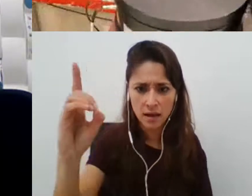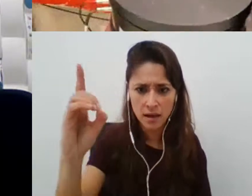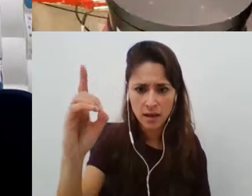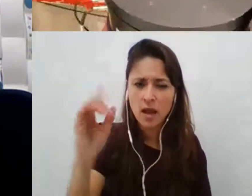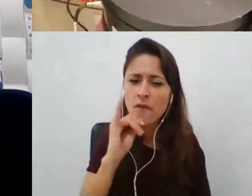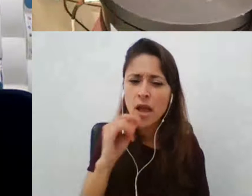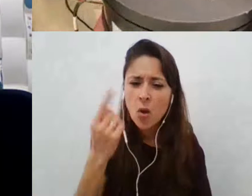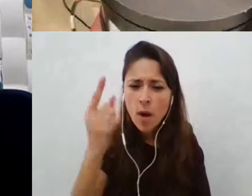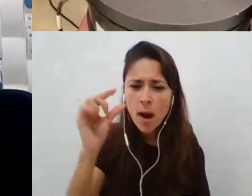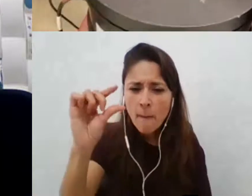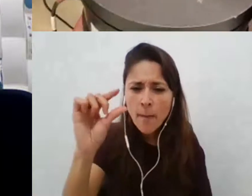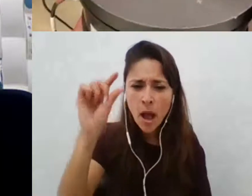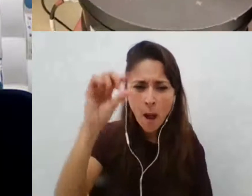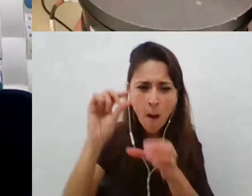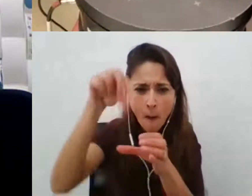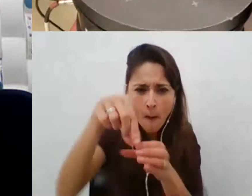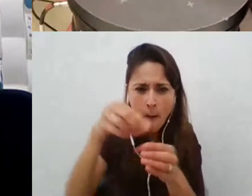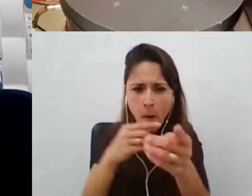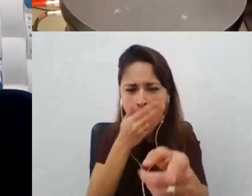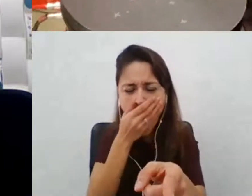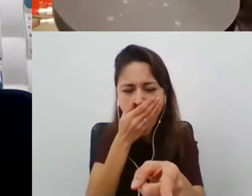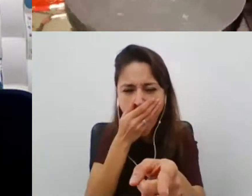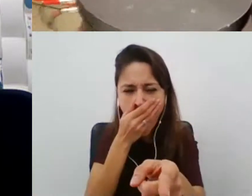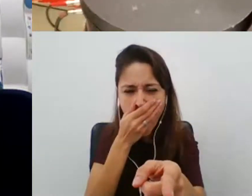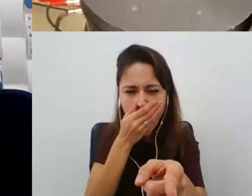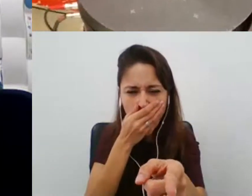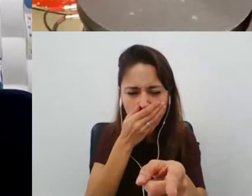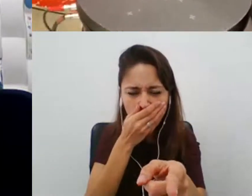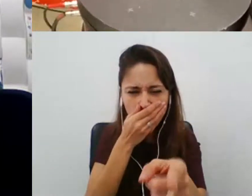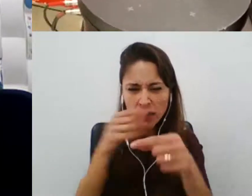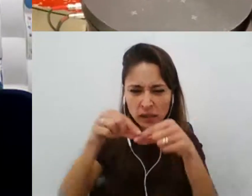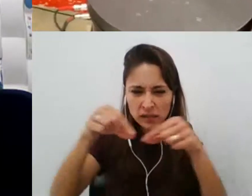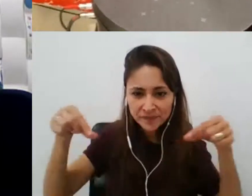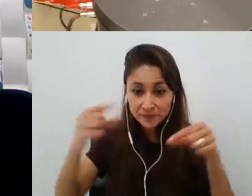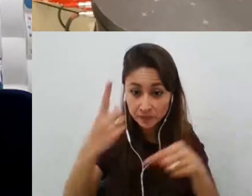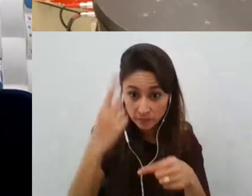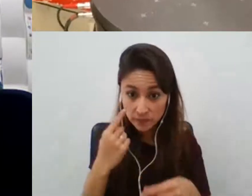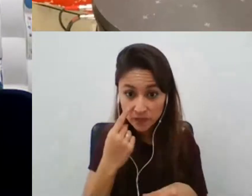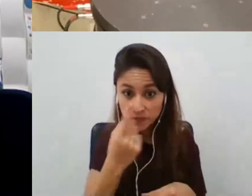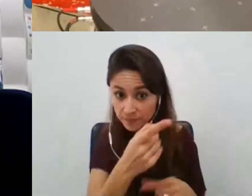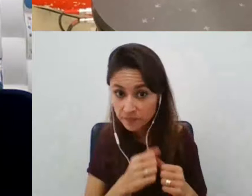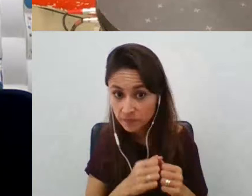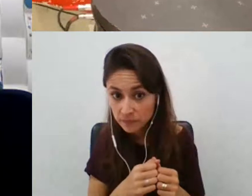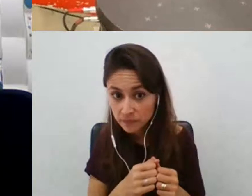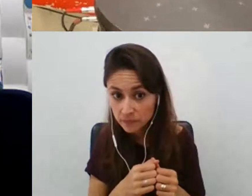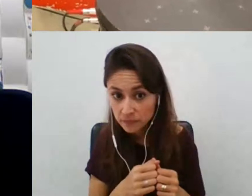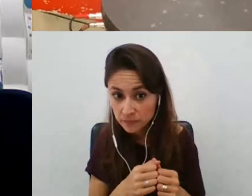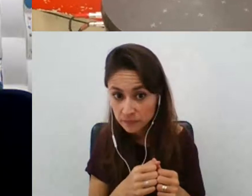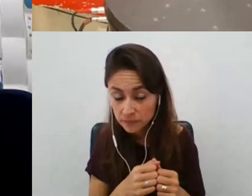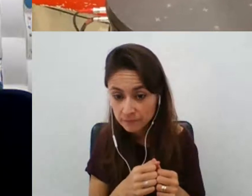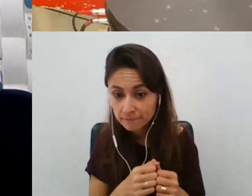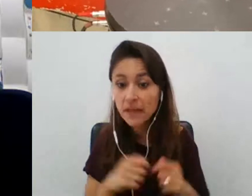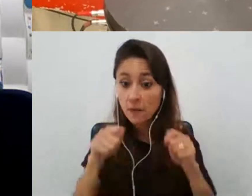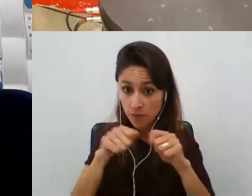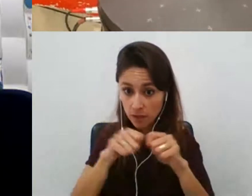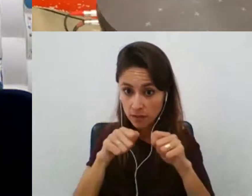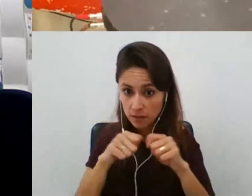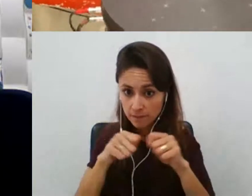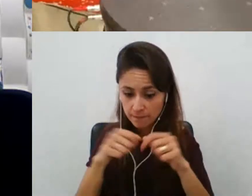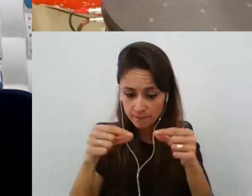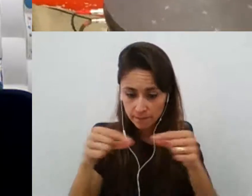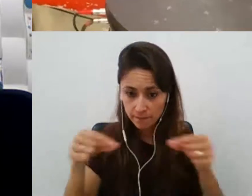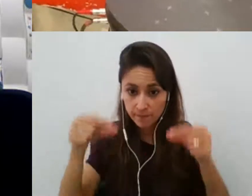peça aqui ao longo desse processo. Essa peça é uma peça que foi fabricada.